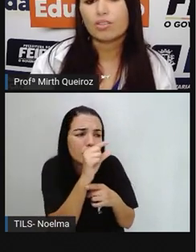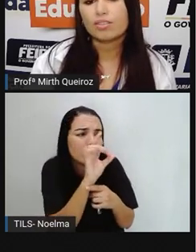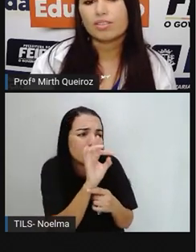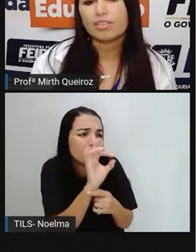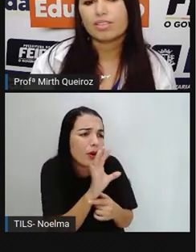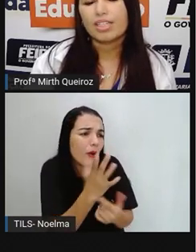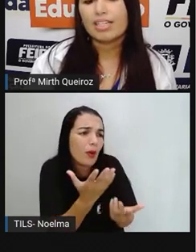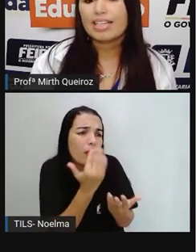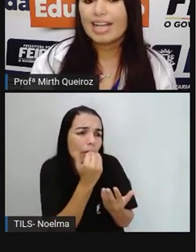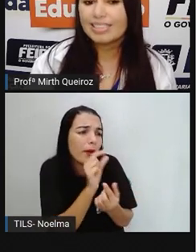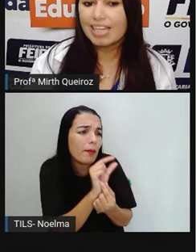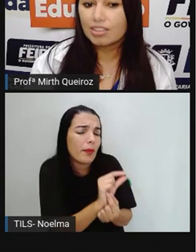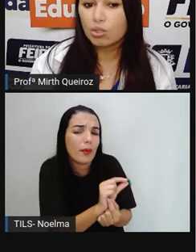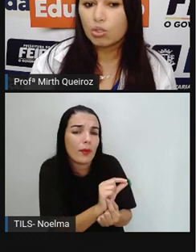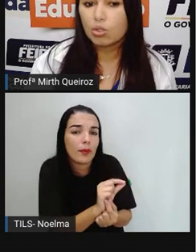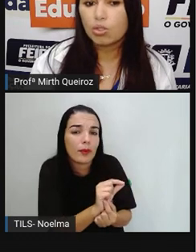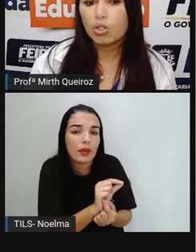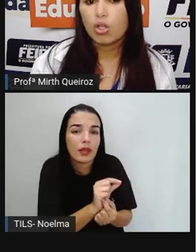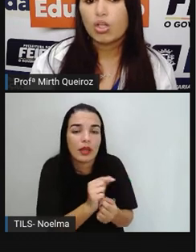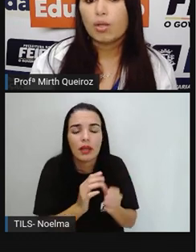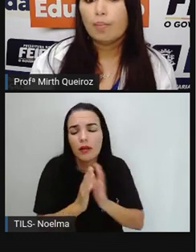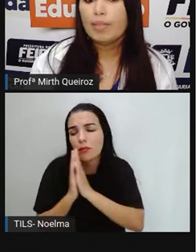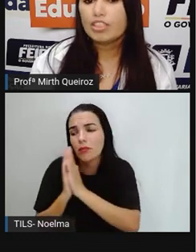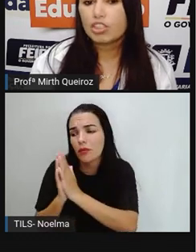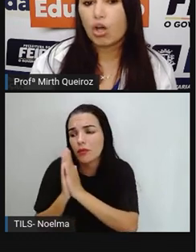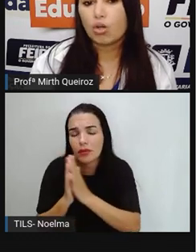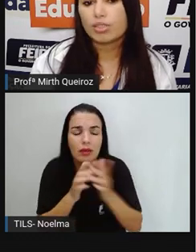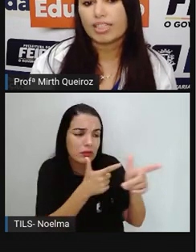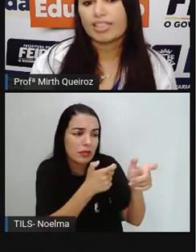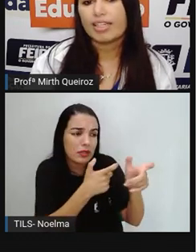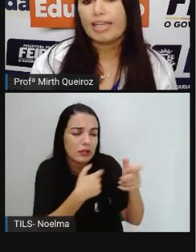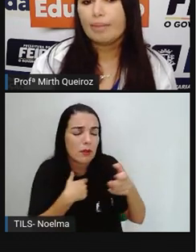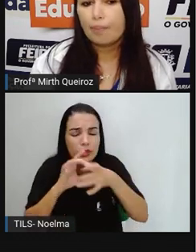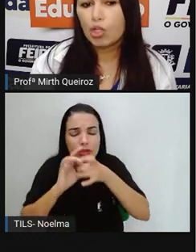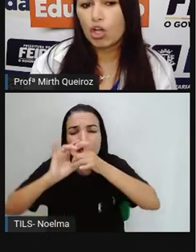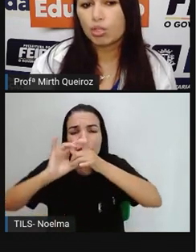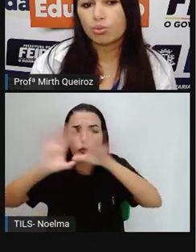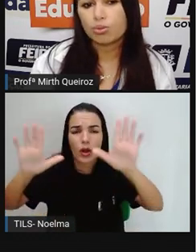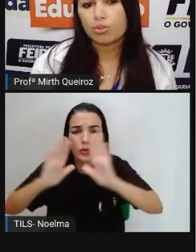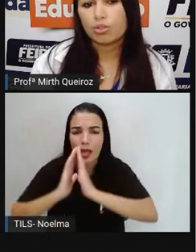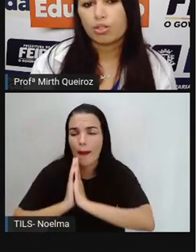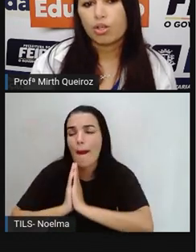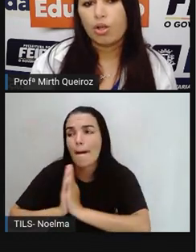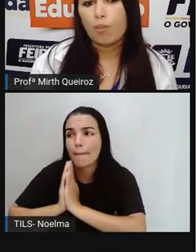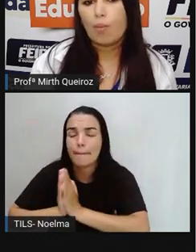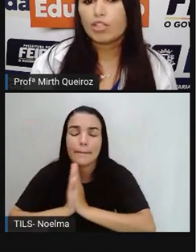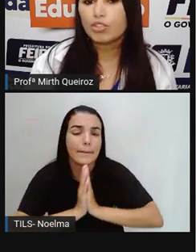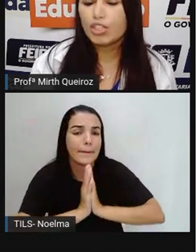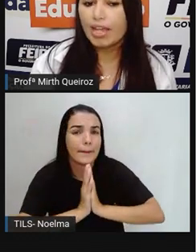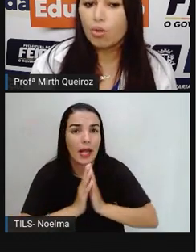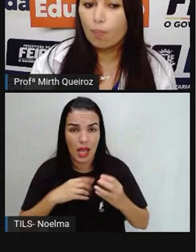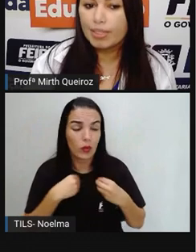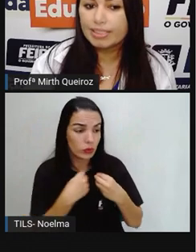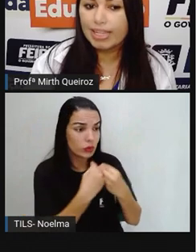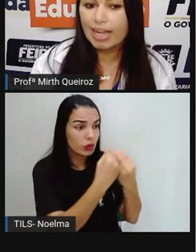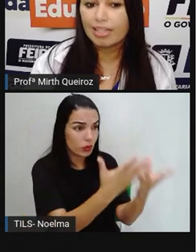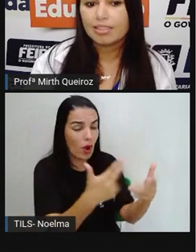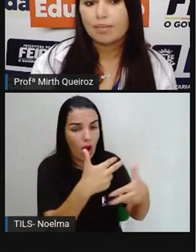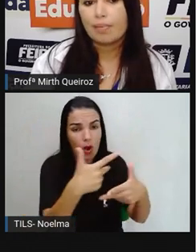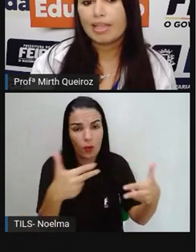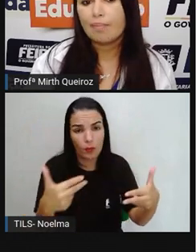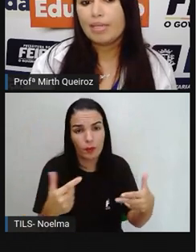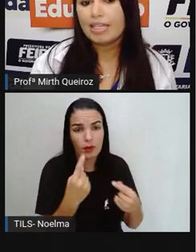só. Caçador, me solta, imploro. Posso te